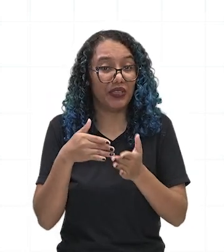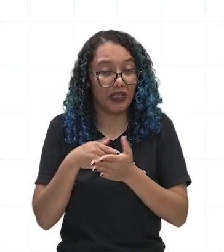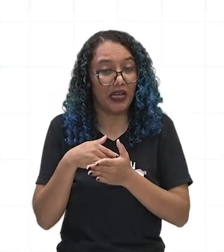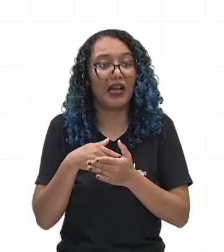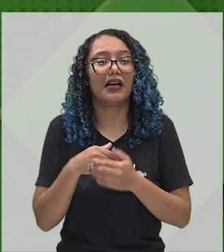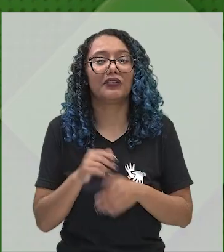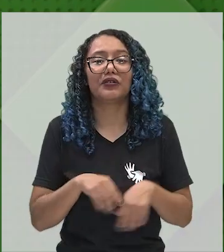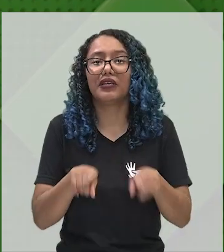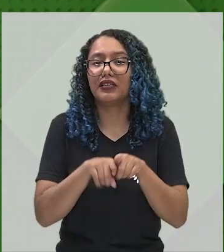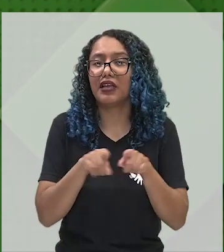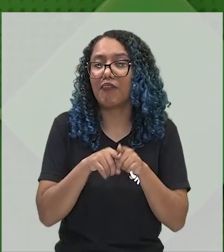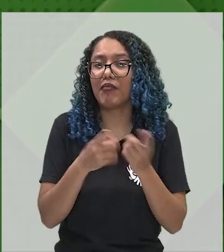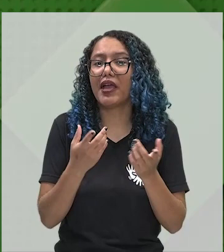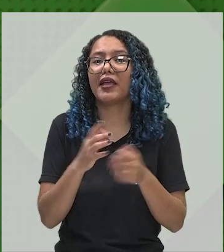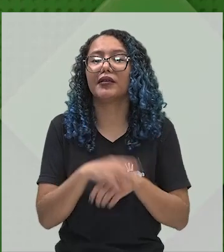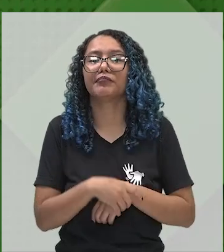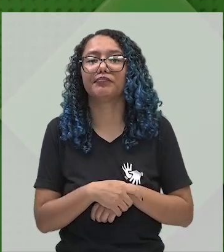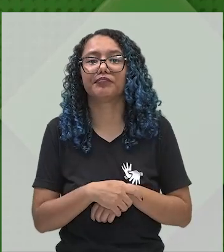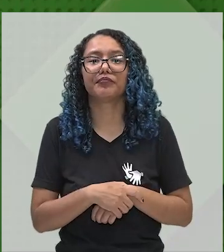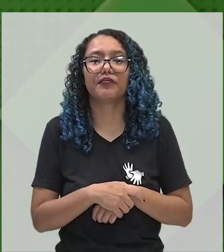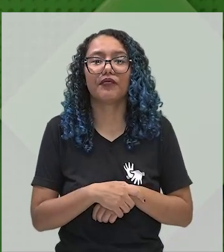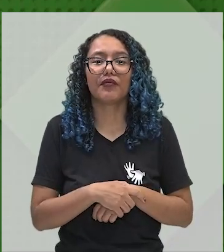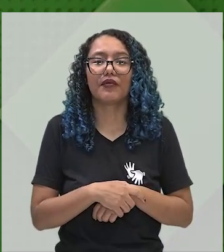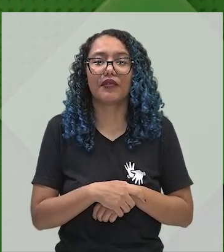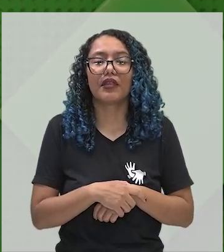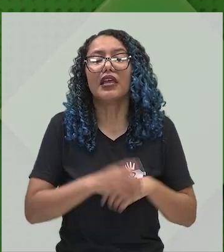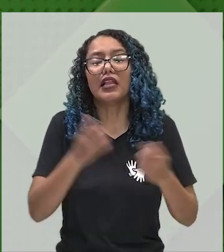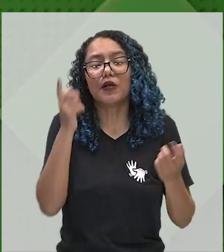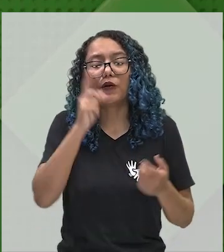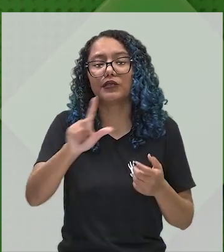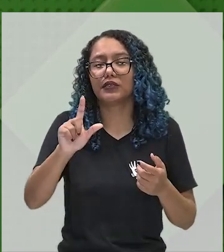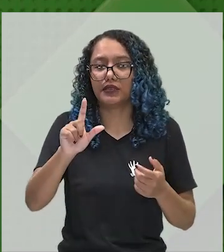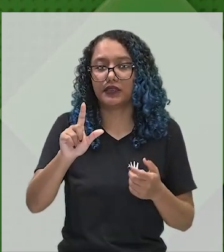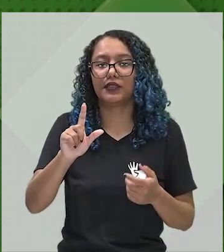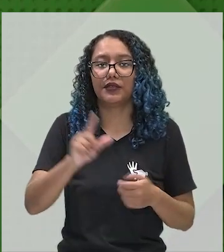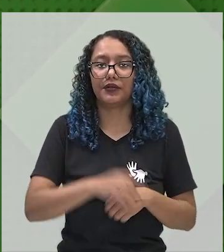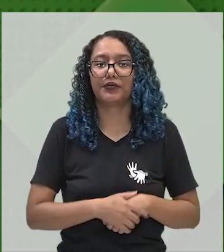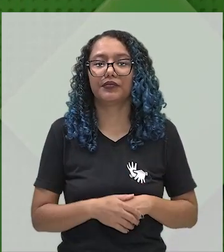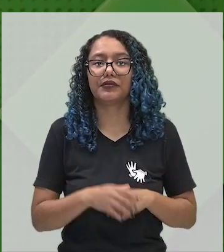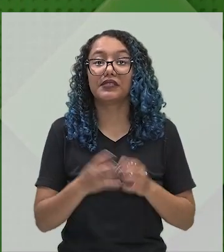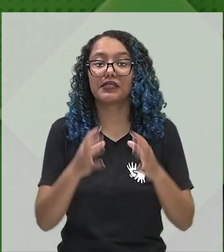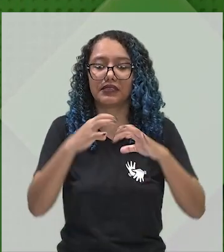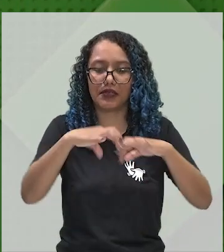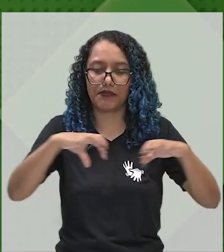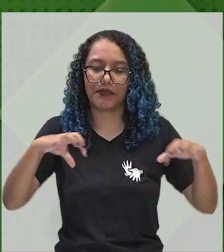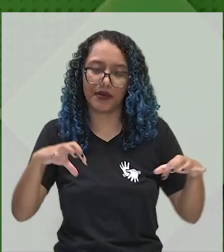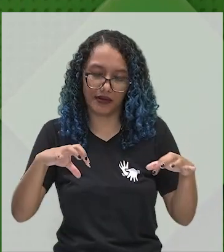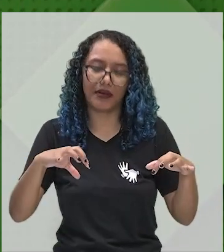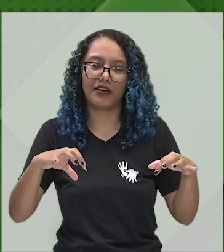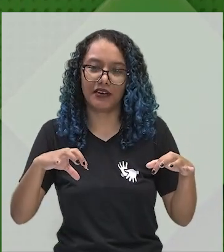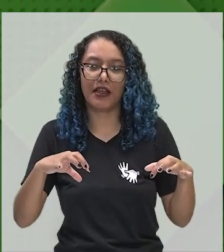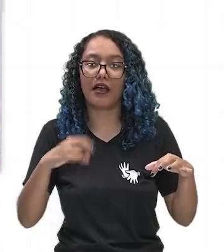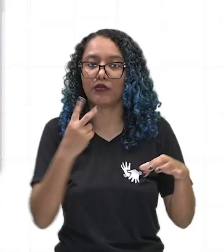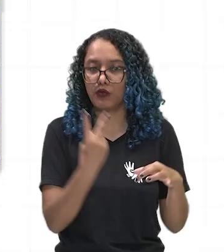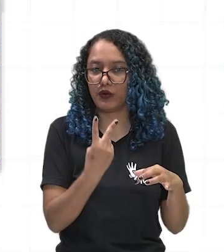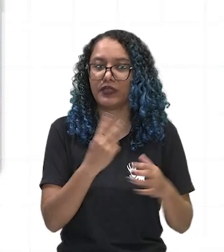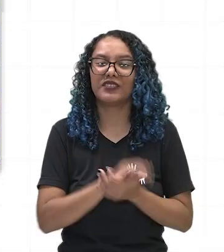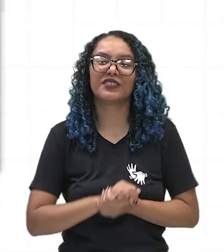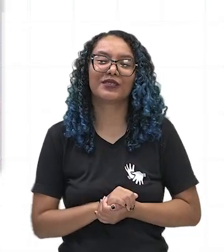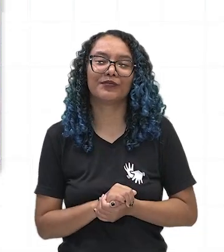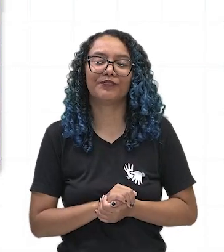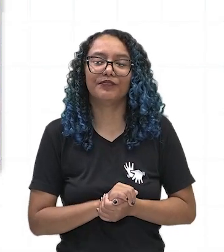seus sentidos, né? Então ele conseguiu aí classificar esses seres vivos em 2 categorias, que é o que a gente vai ver